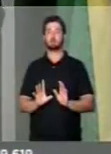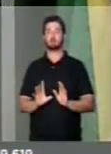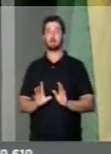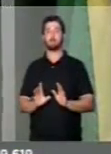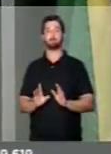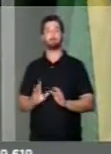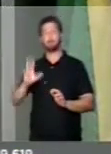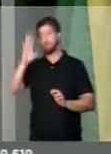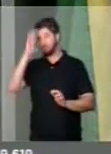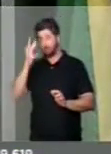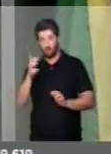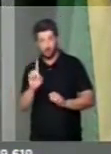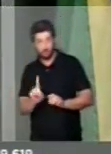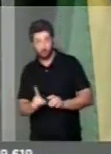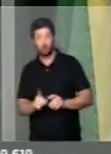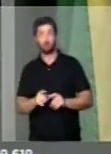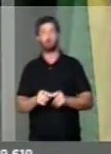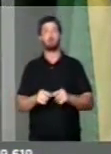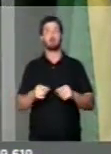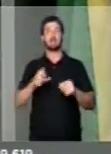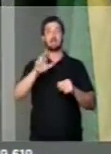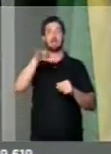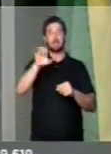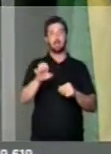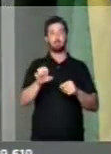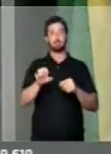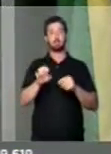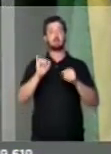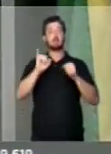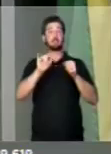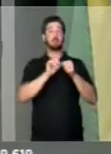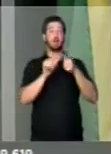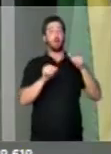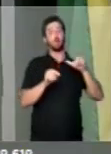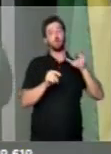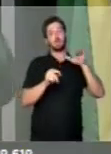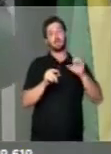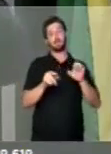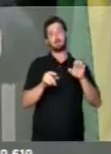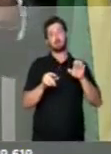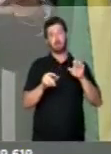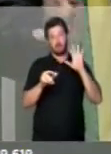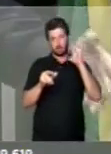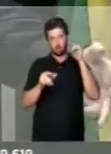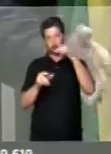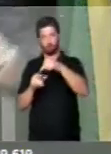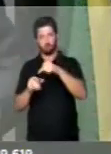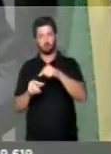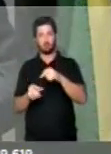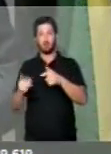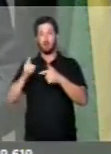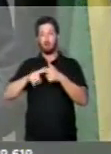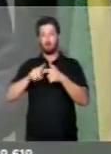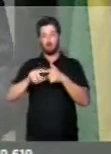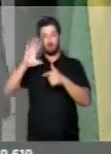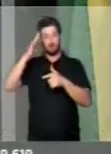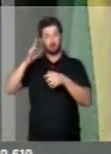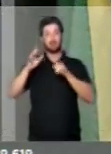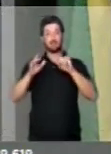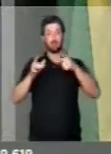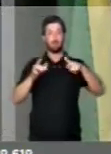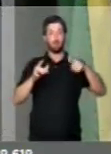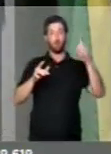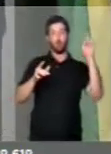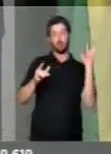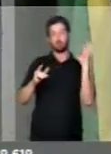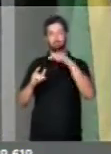não resolve ou não combate um crime cometendo outro crime. Você não resolve um problema criando um outro problema. E ali